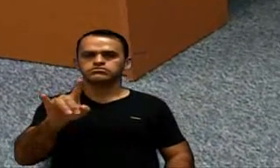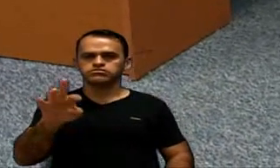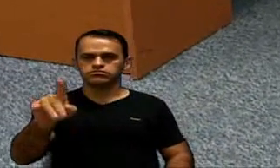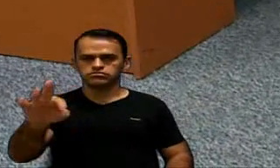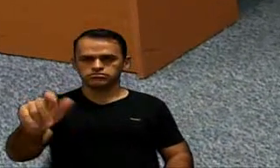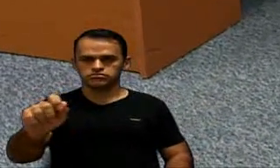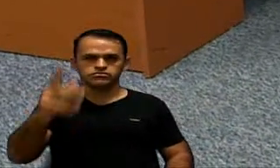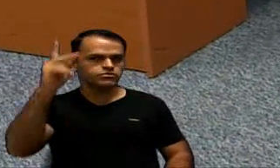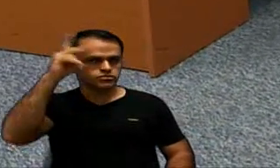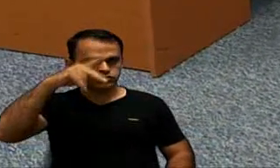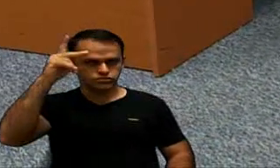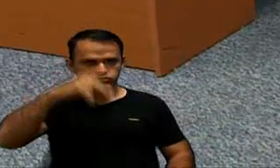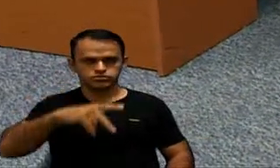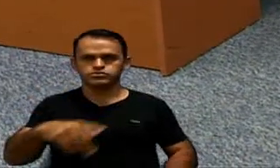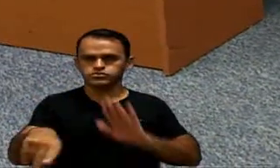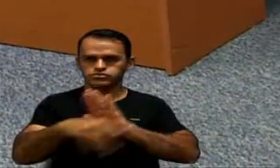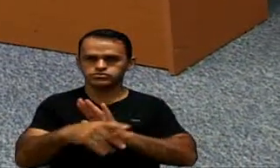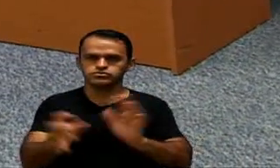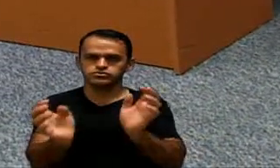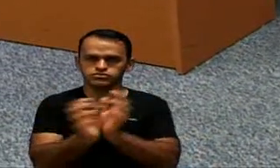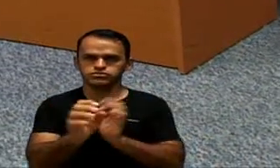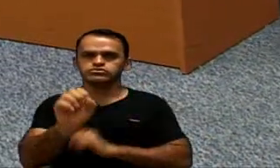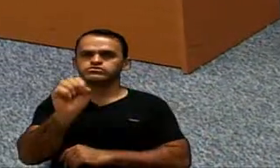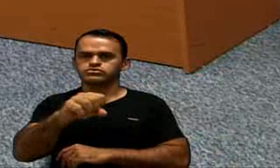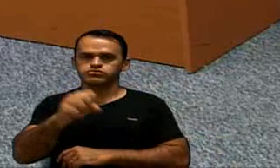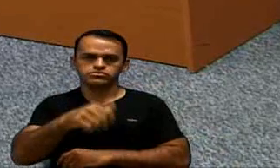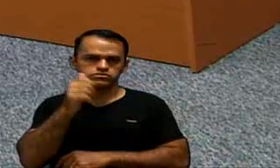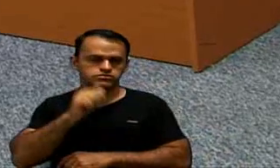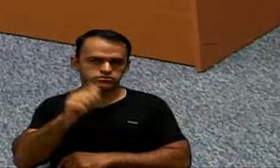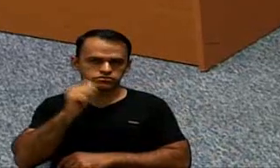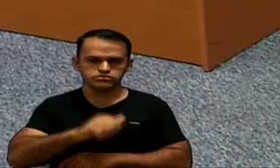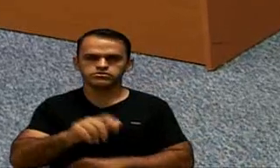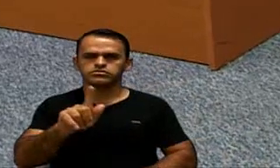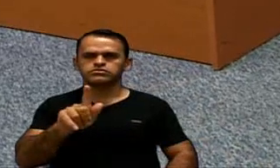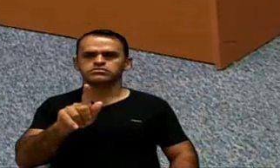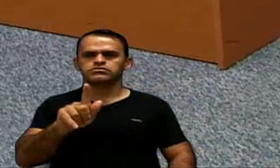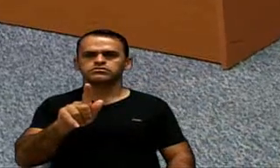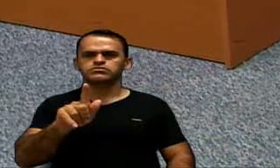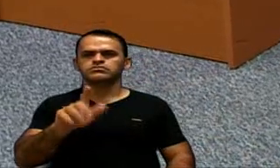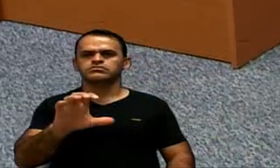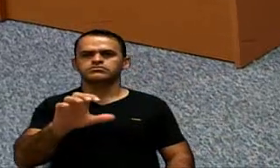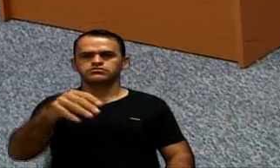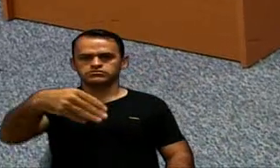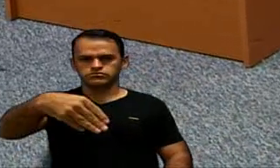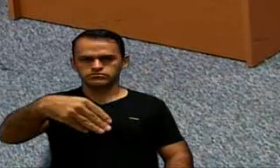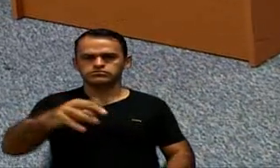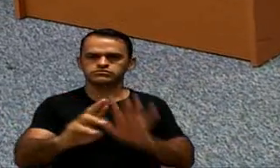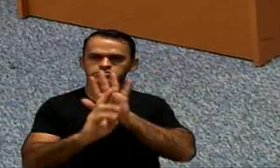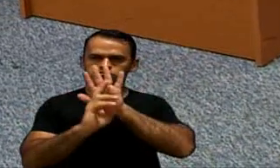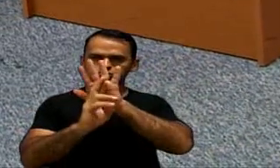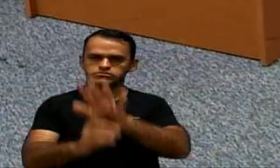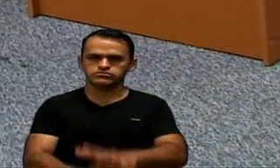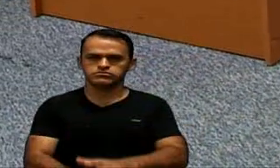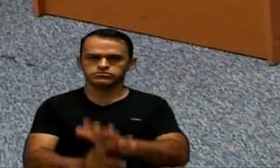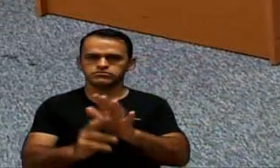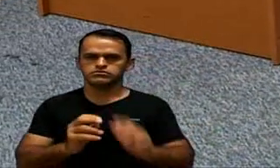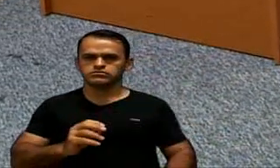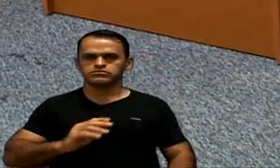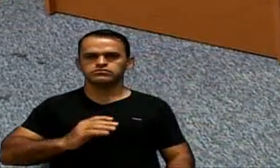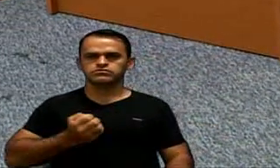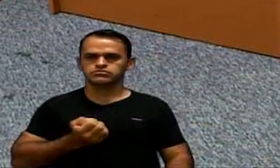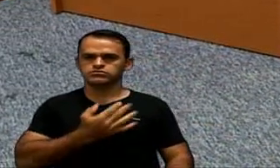que é psicóloga também do Sim Mulher. Sejam bem-vindas. Do GCM Anderson, representando o comandante da nossa Guarda